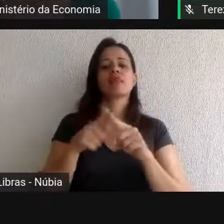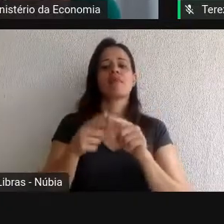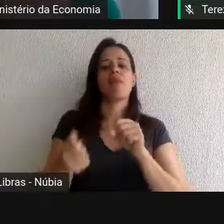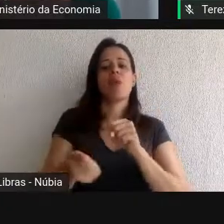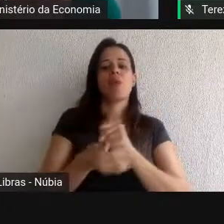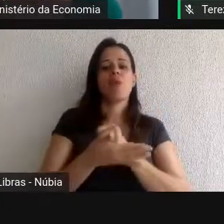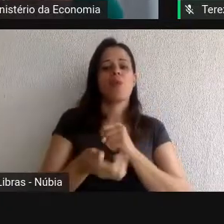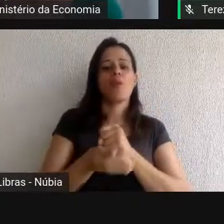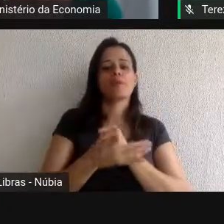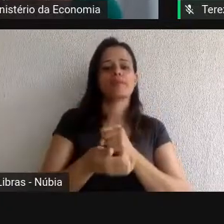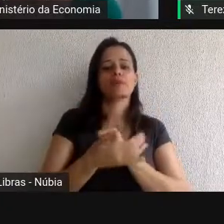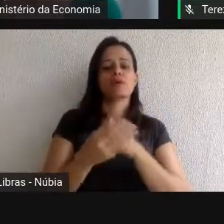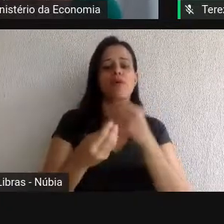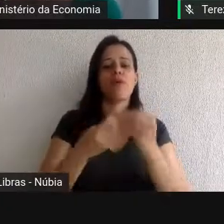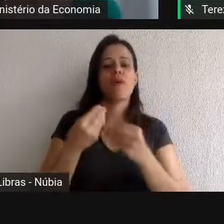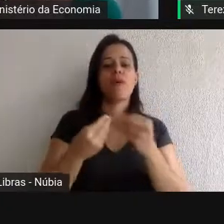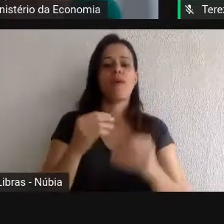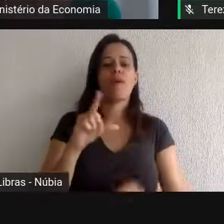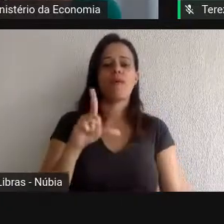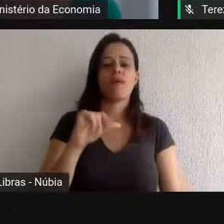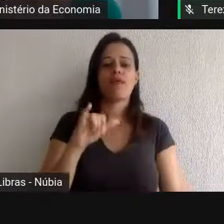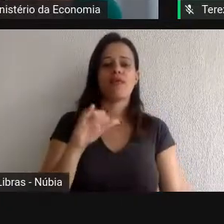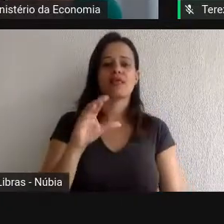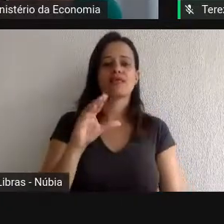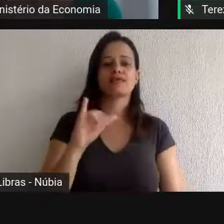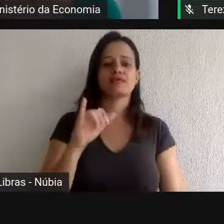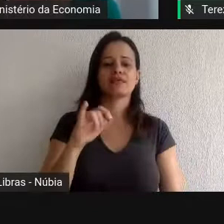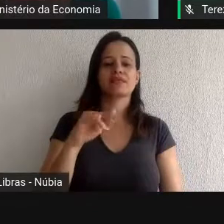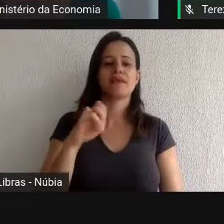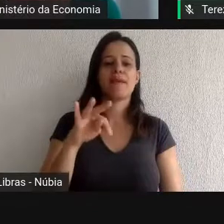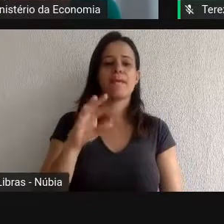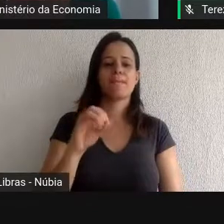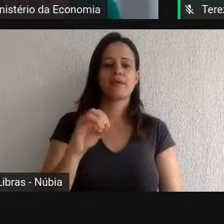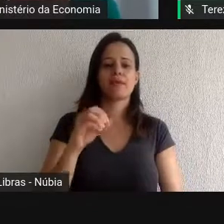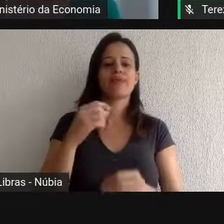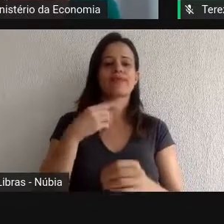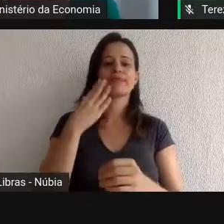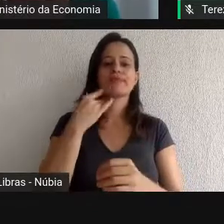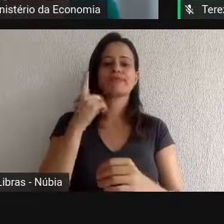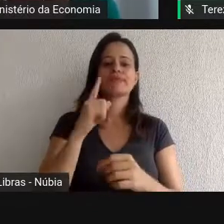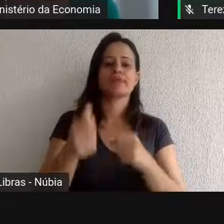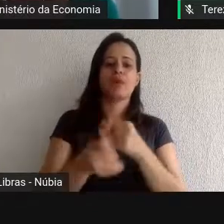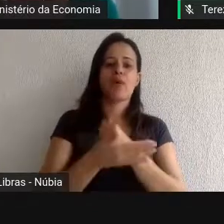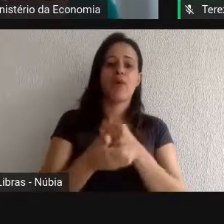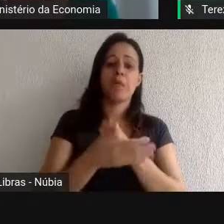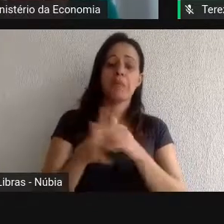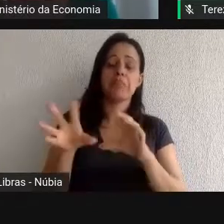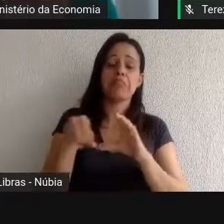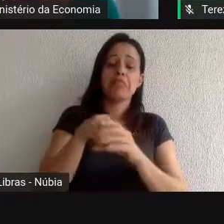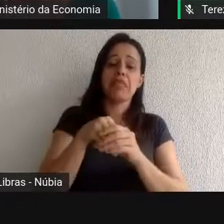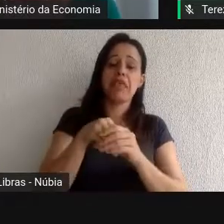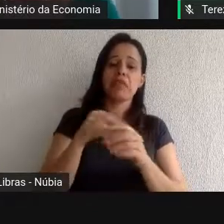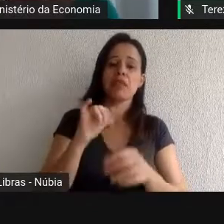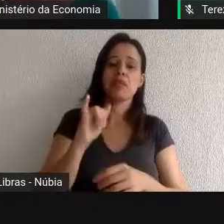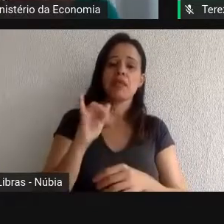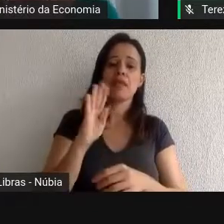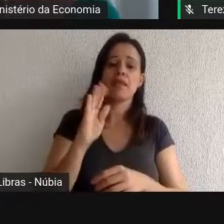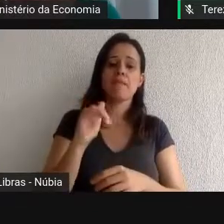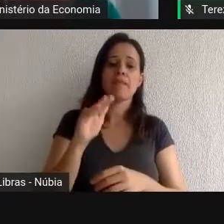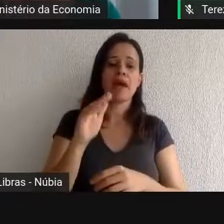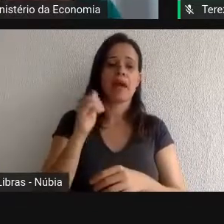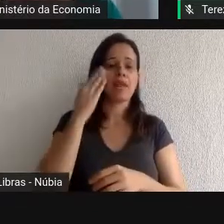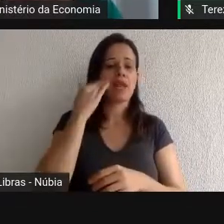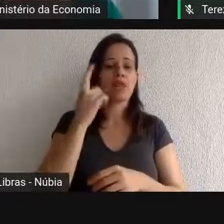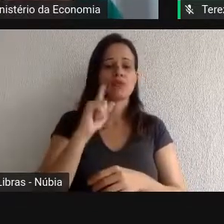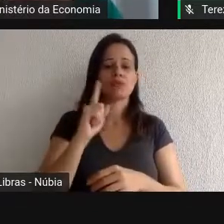ao licenciamento. A gente não tem relatos de casos de corrupção interna no licenciamento do IBAMA, embora o